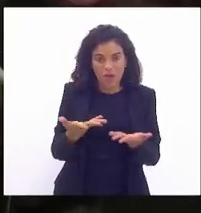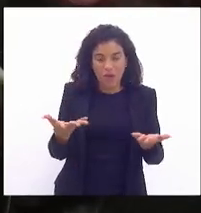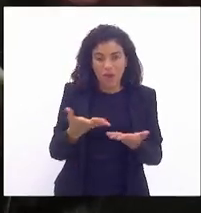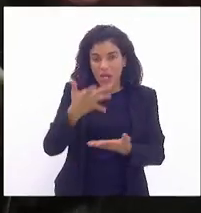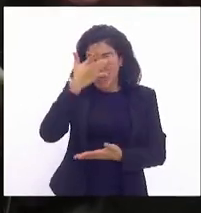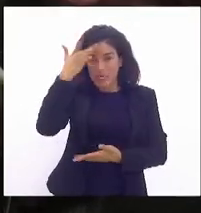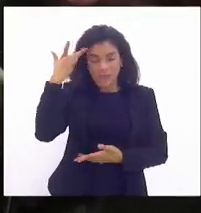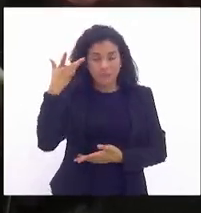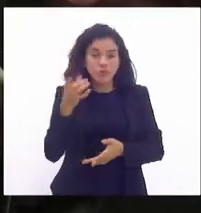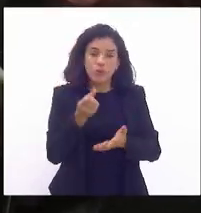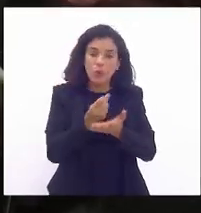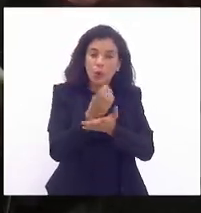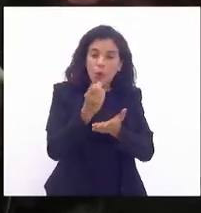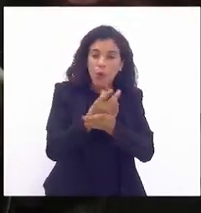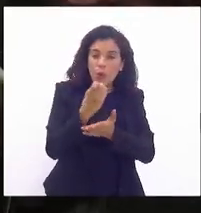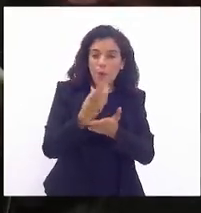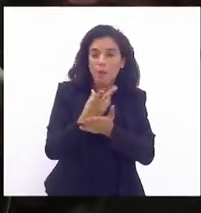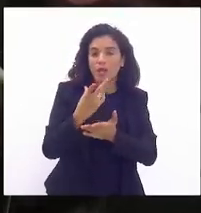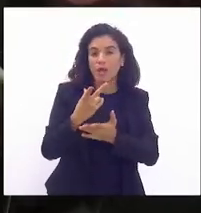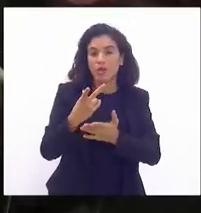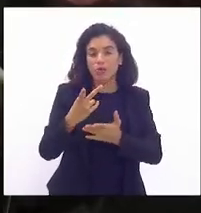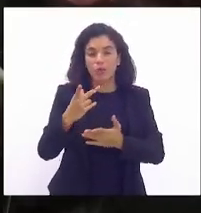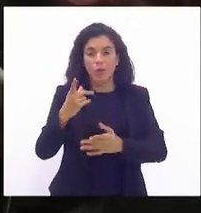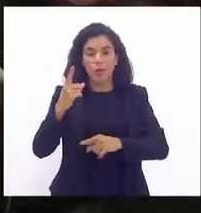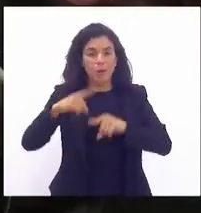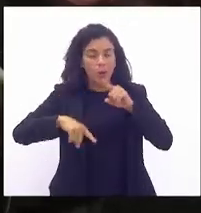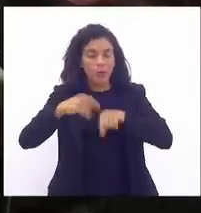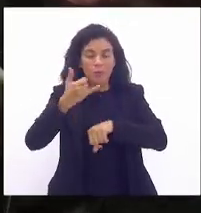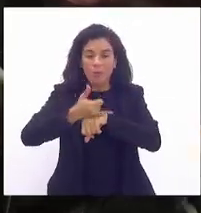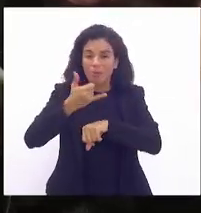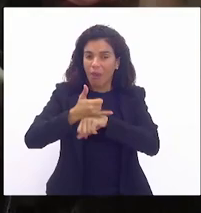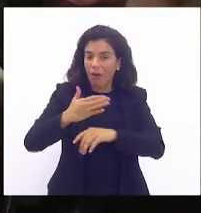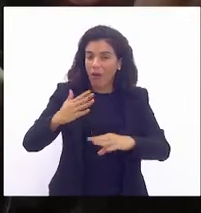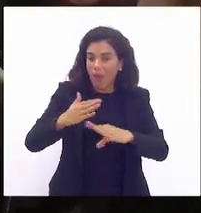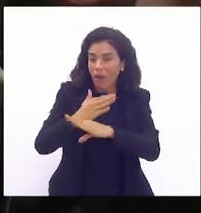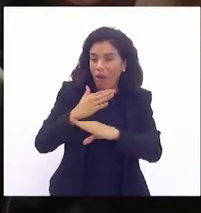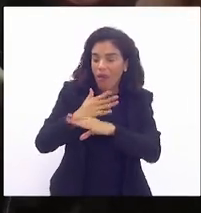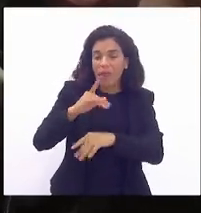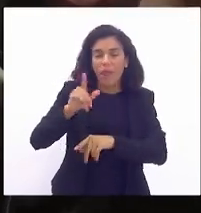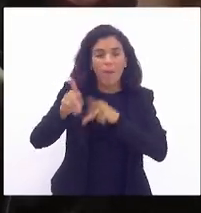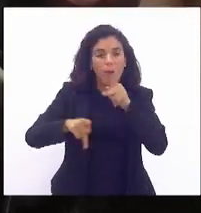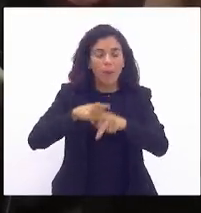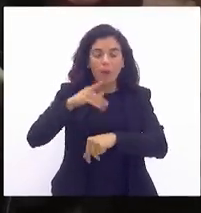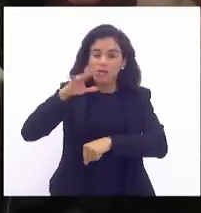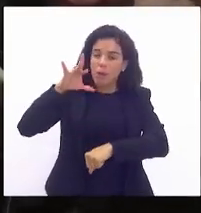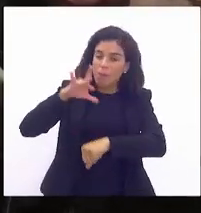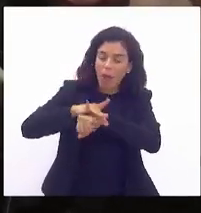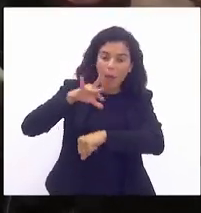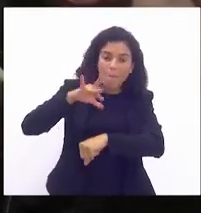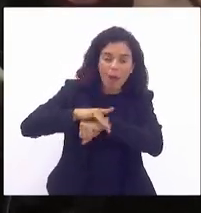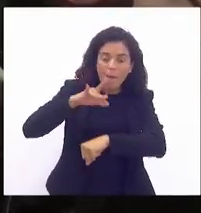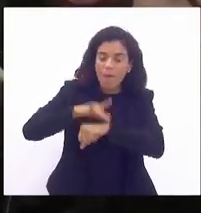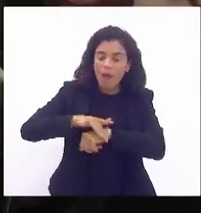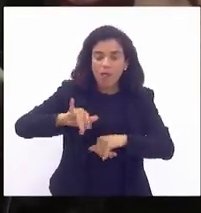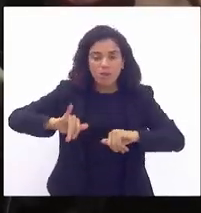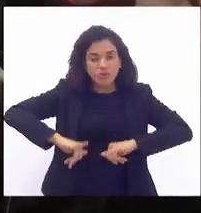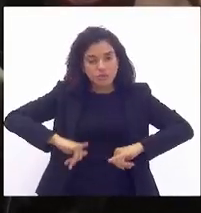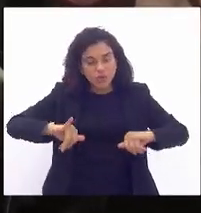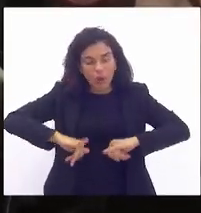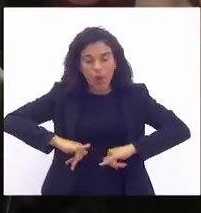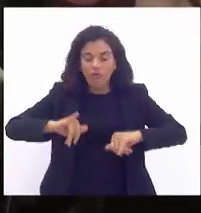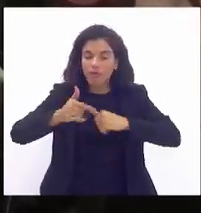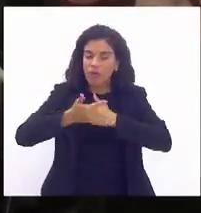estão comprando de uma cidade que a sua população padece, sofre